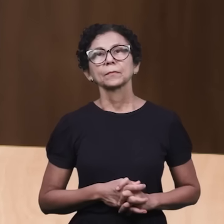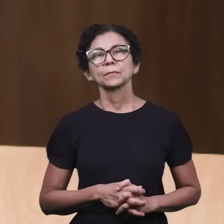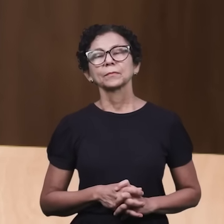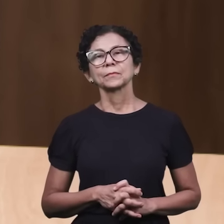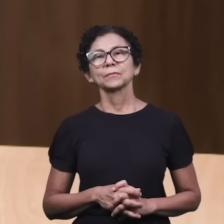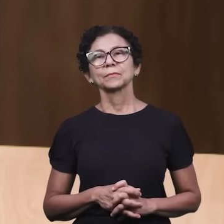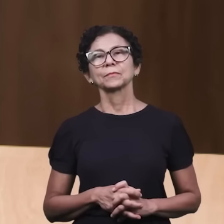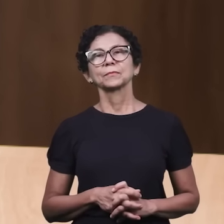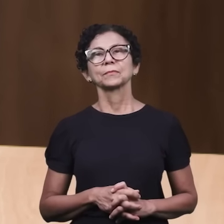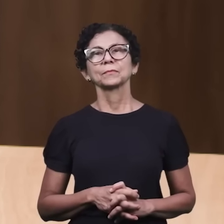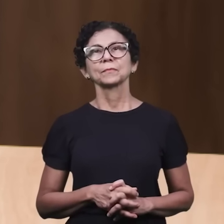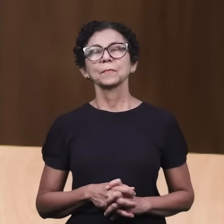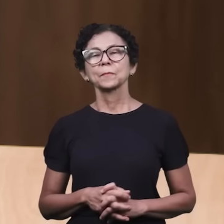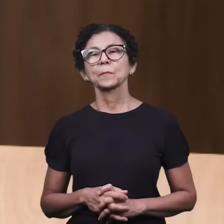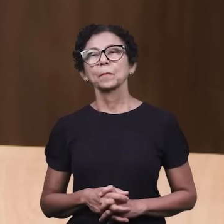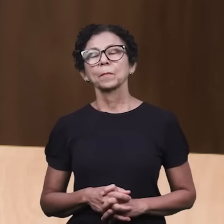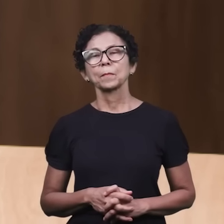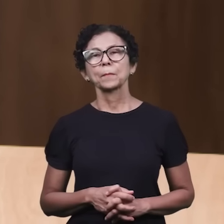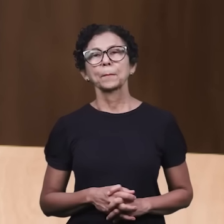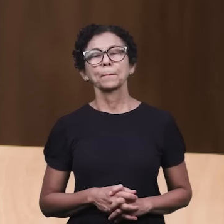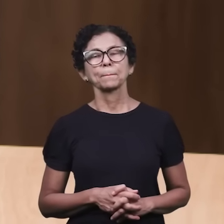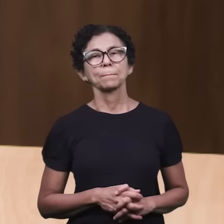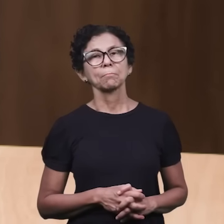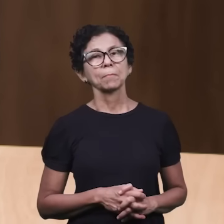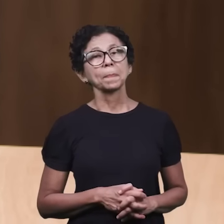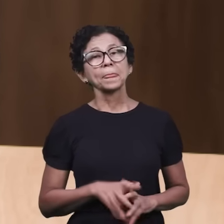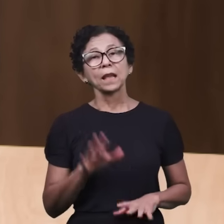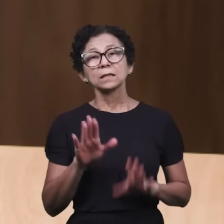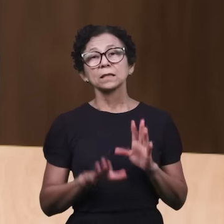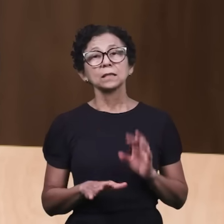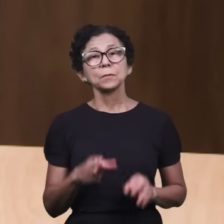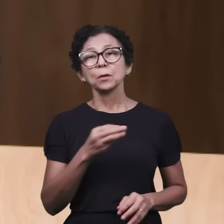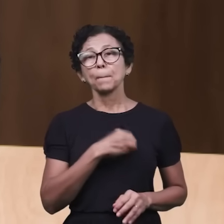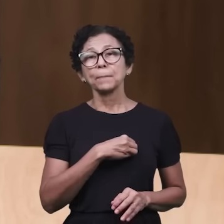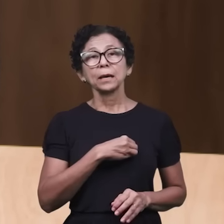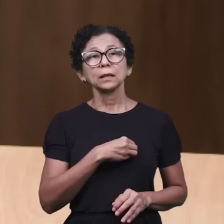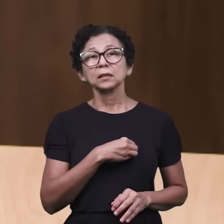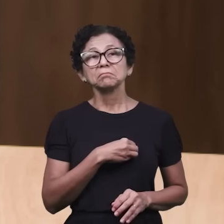cometendo as mesmas falhas que ele